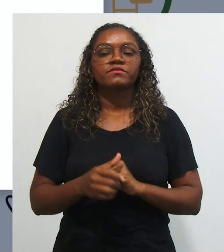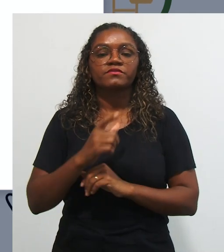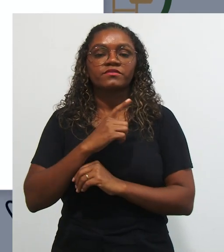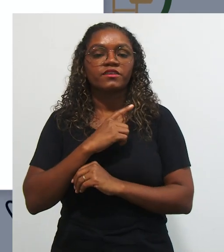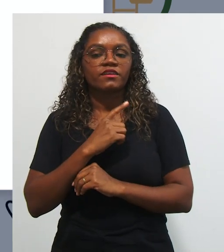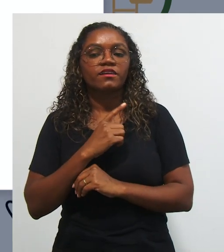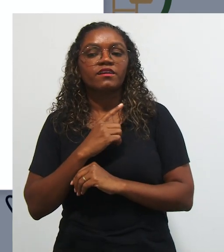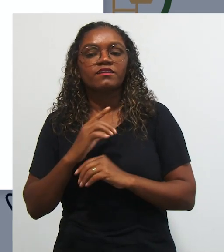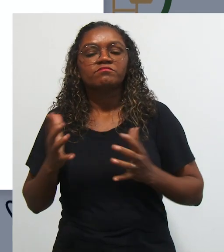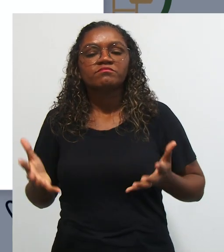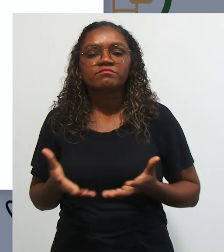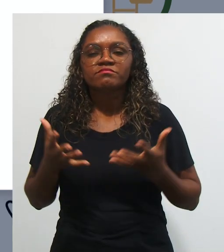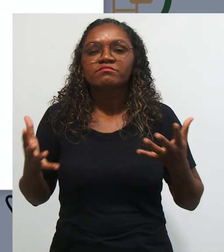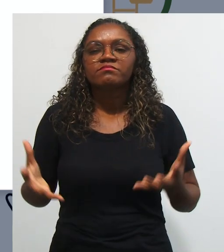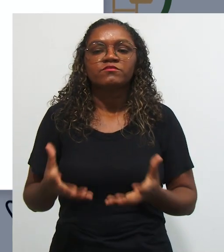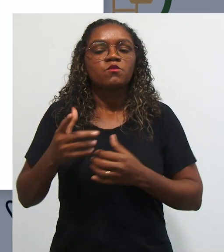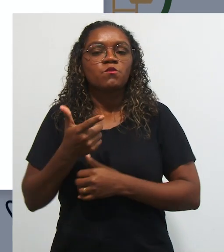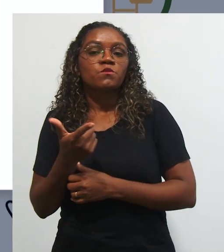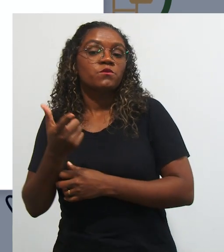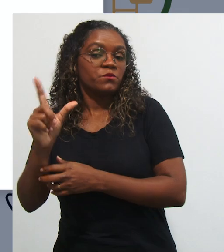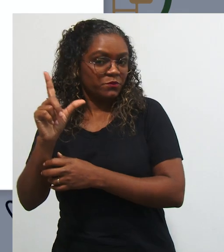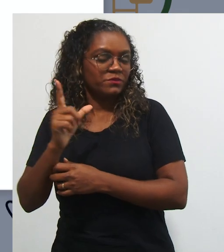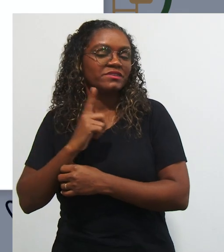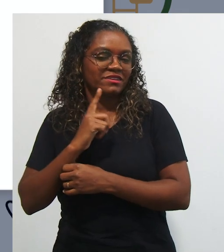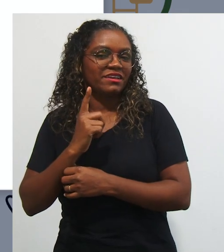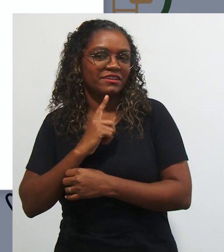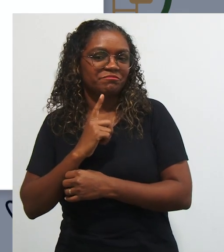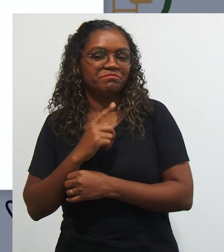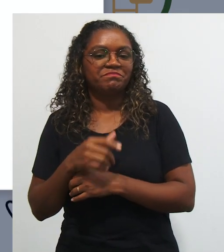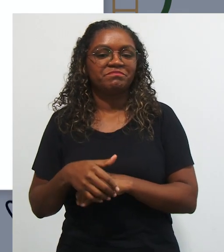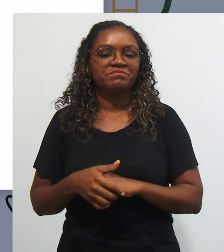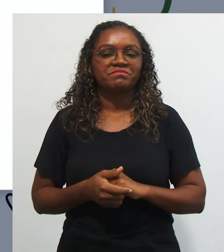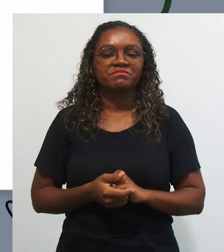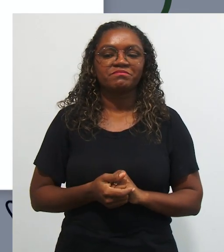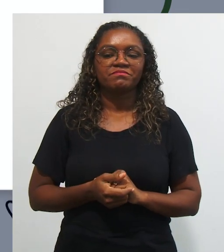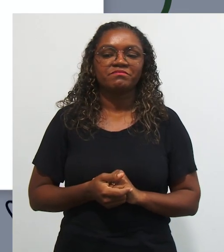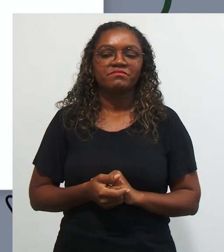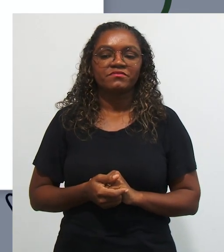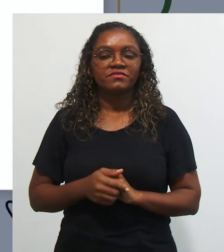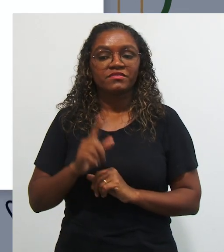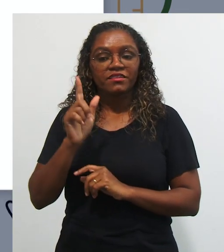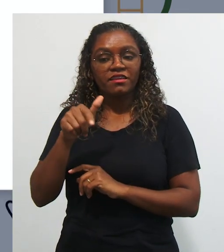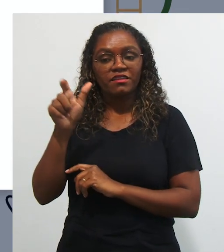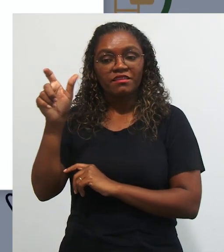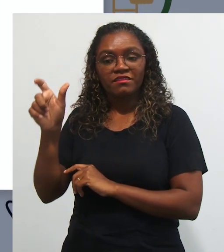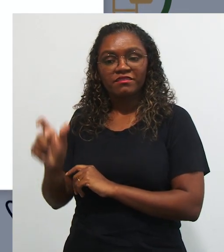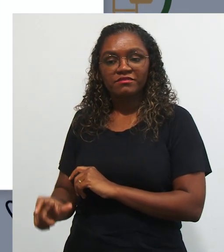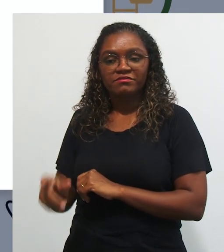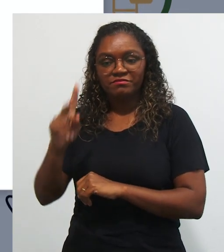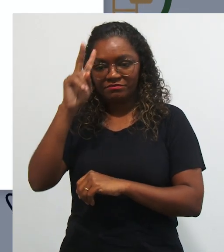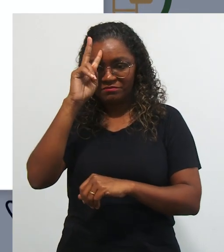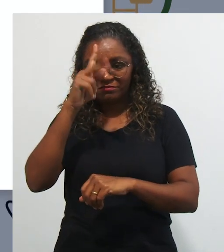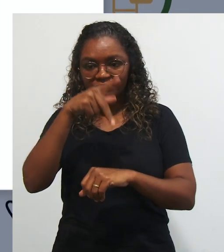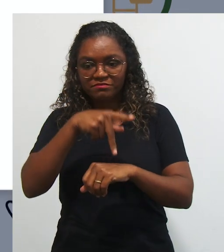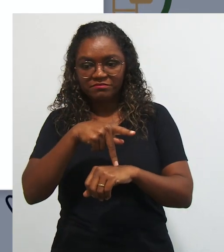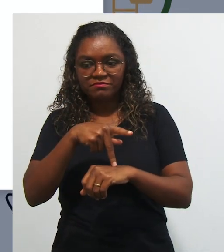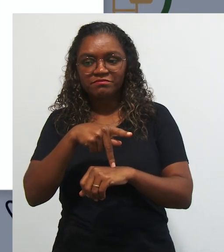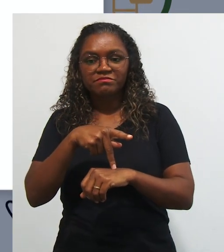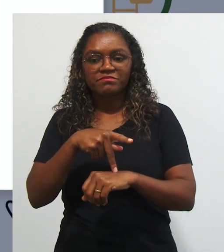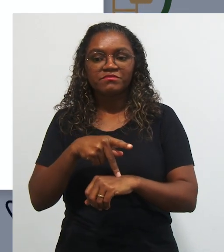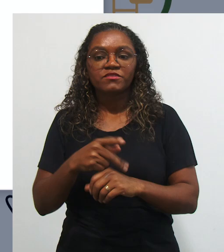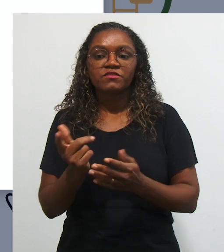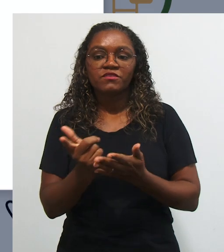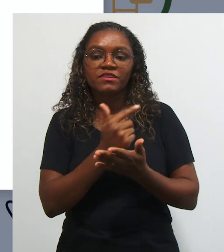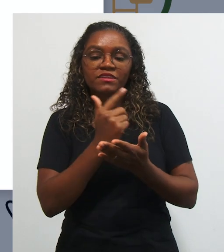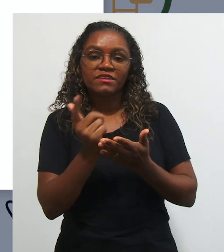claro, outra inspiração maravilhosa. Qual que é essa outra inspiração? O Pedrinho. O